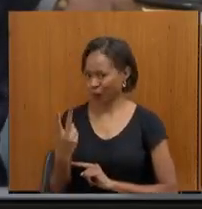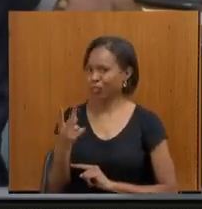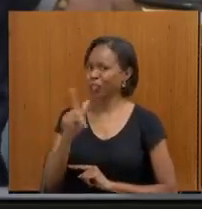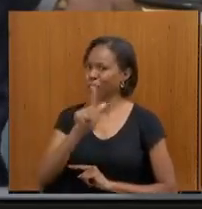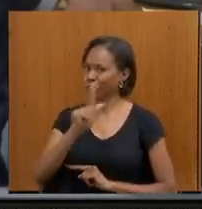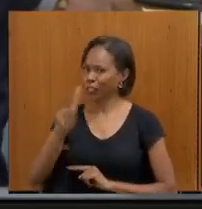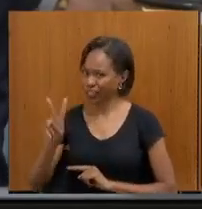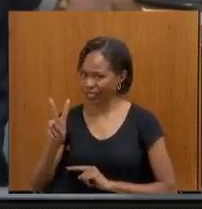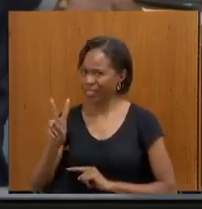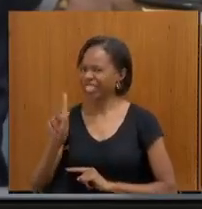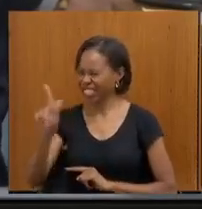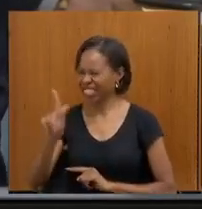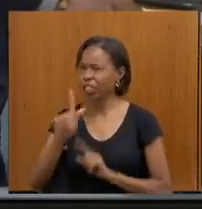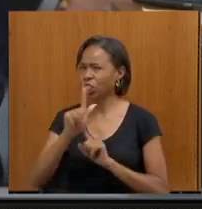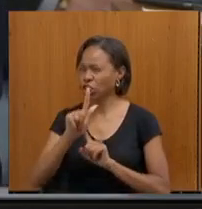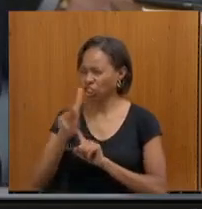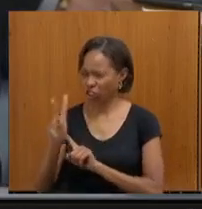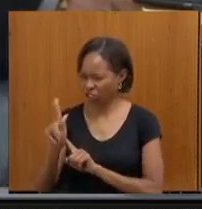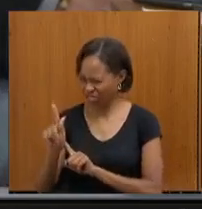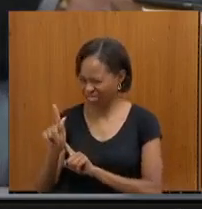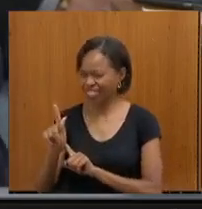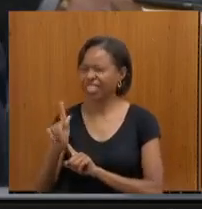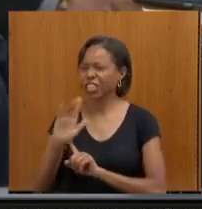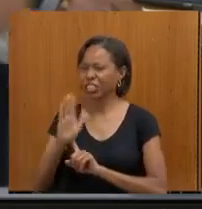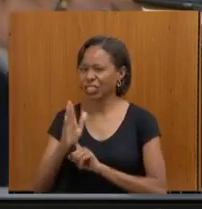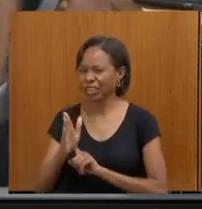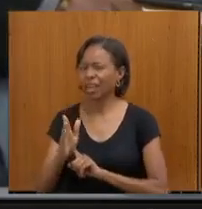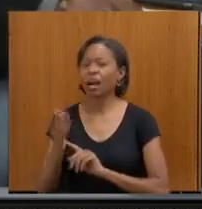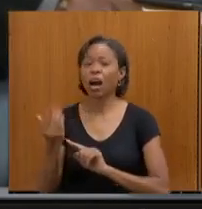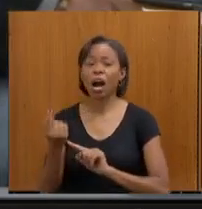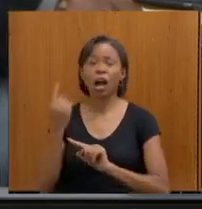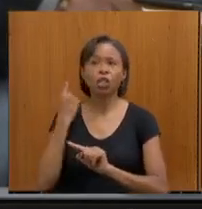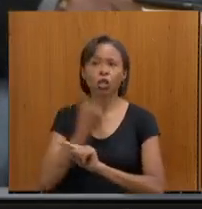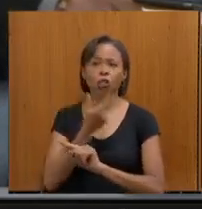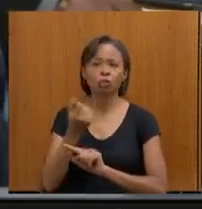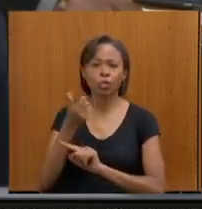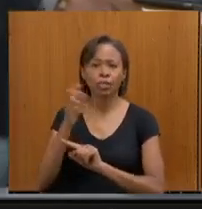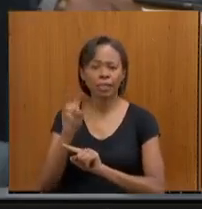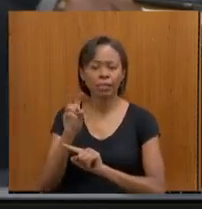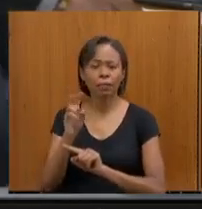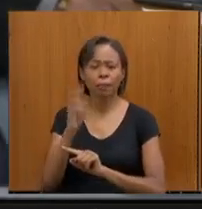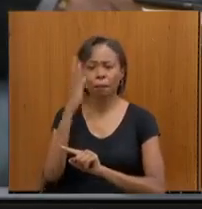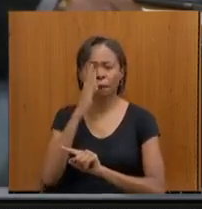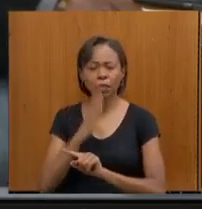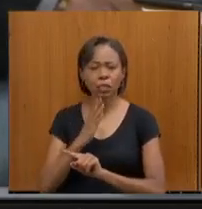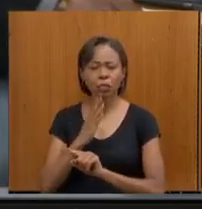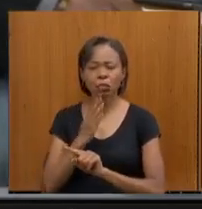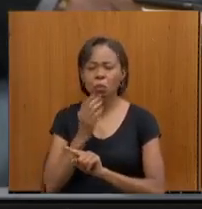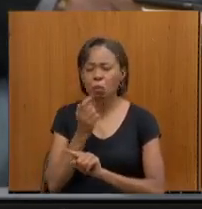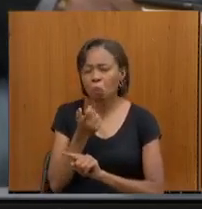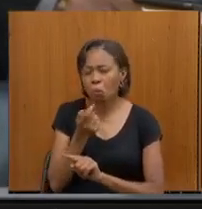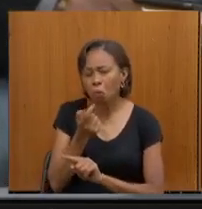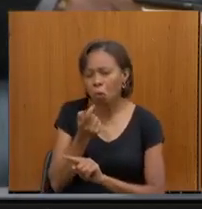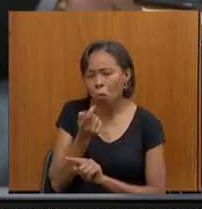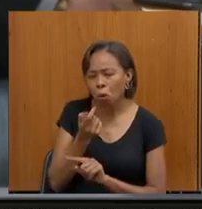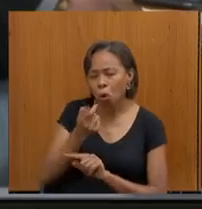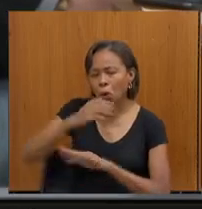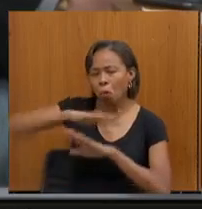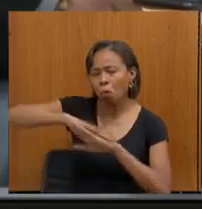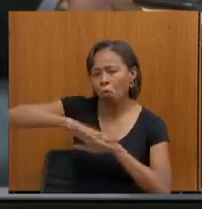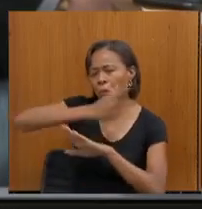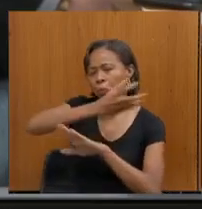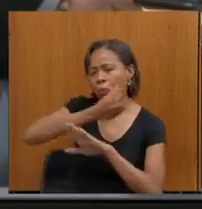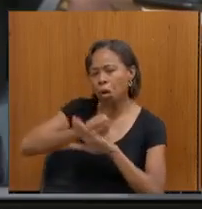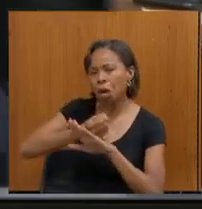2010/2015 baquetas na Alemanha Brasil tinha um prazo fazer energia solar Alemanha estava 38gb